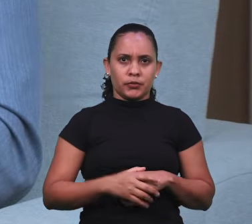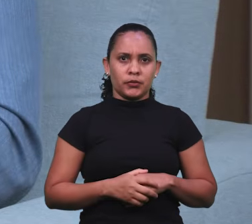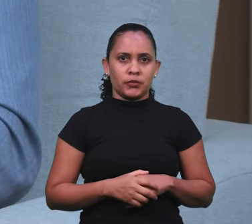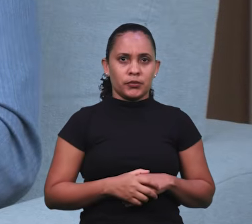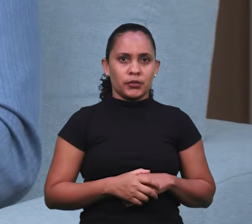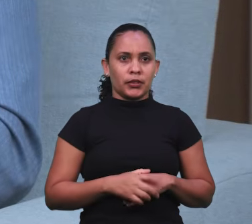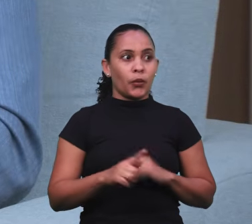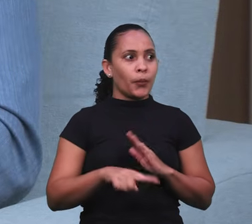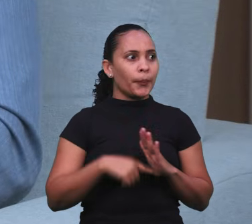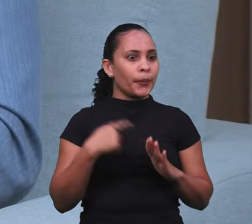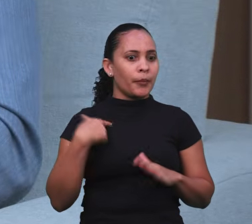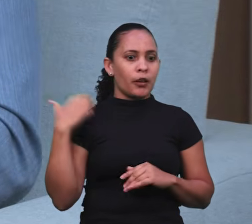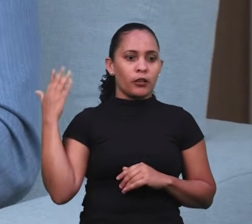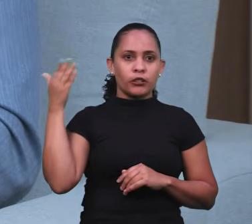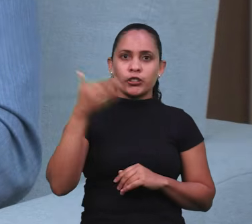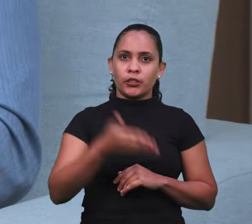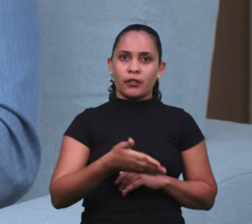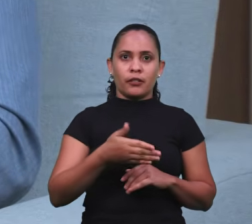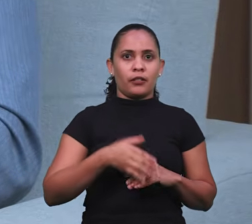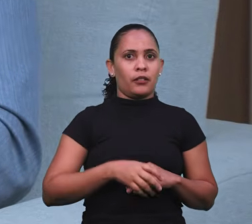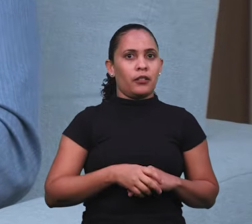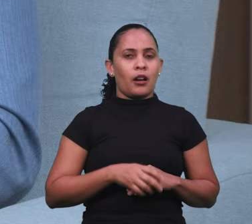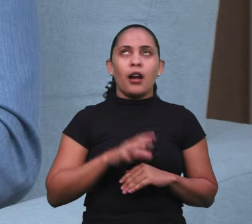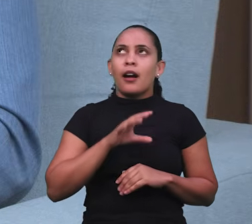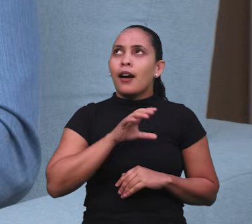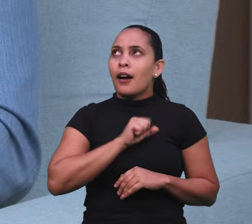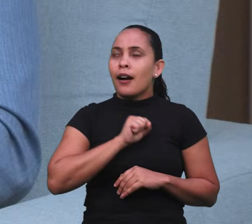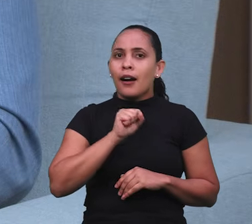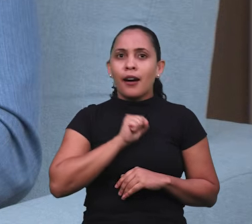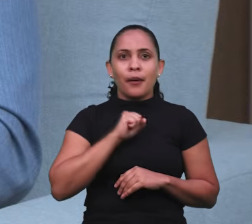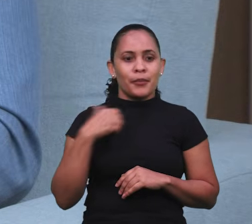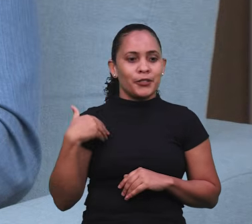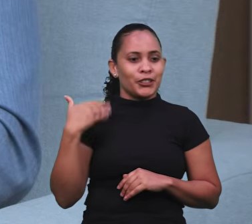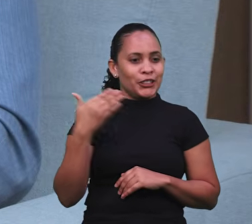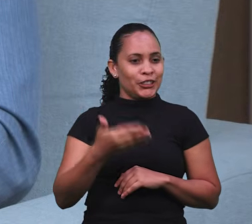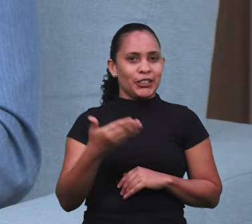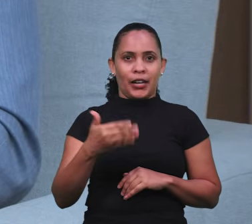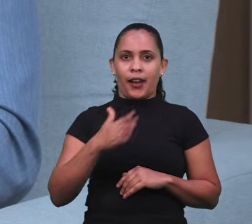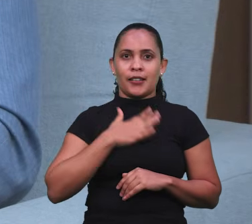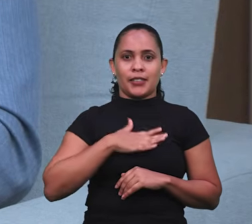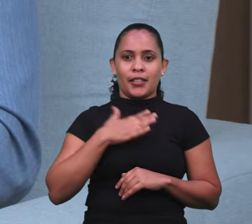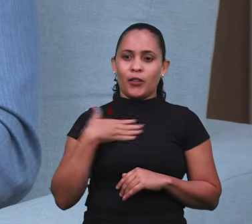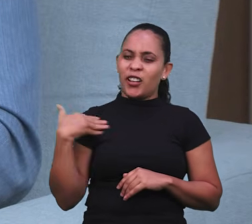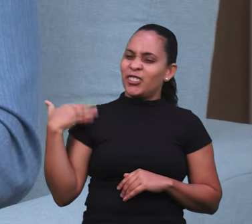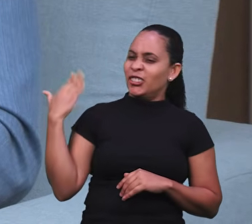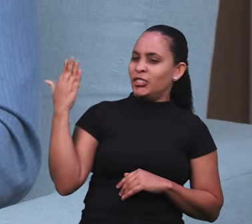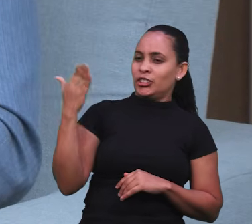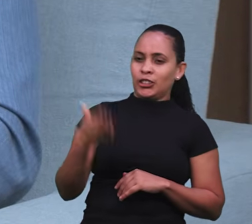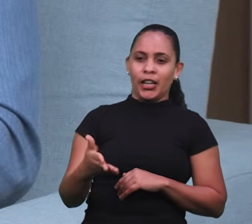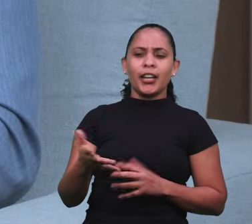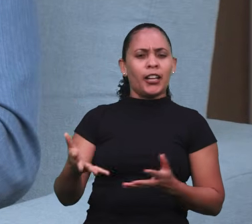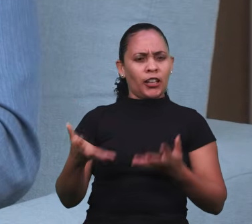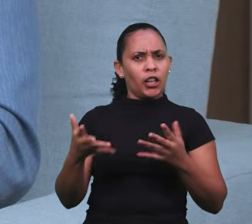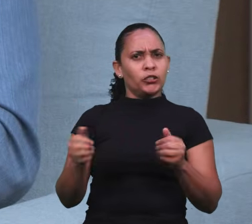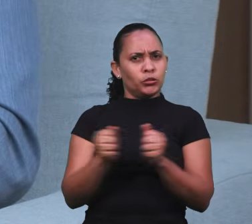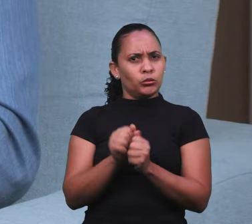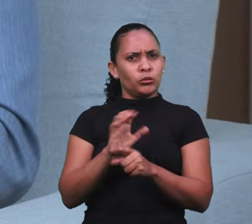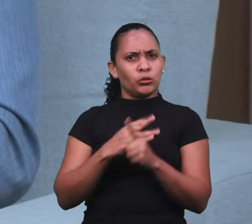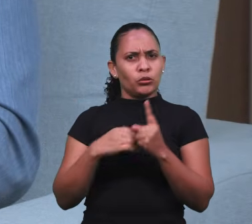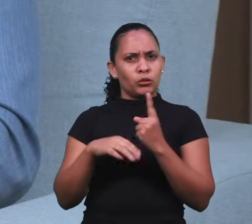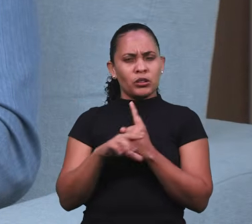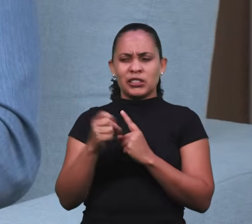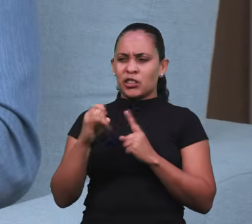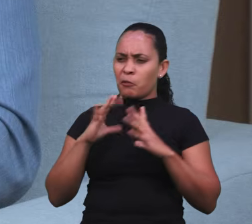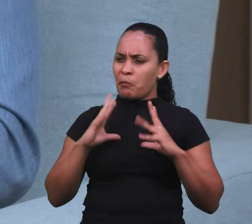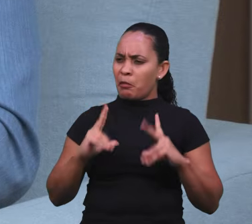disse aqui, pastor Edson, eles são os primeiros a chegar, né? Eles amam chegar cedo na igreja e eles estão ali e